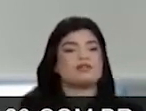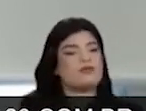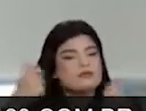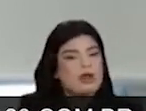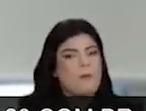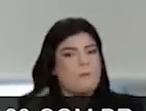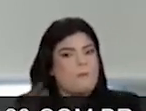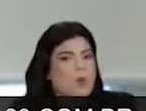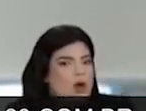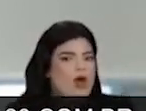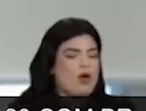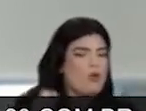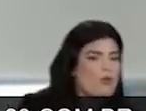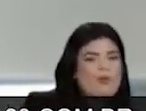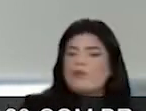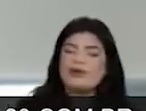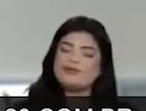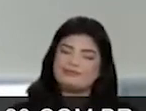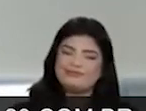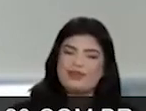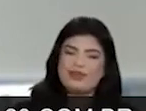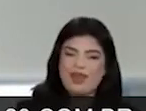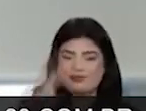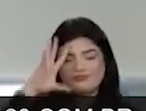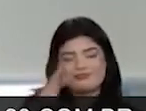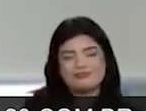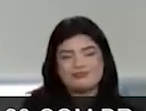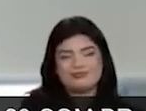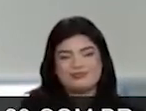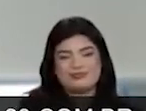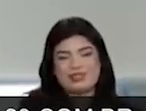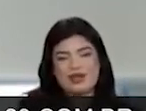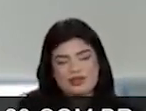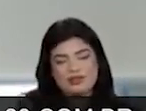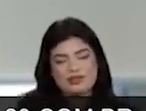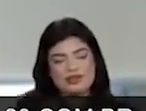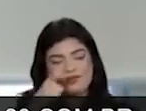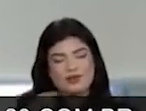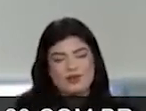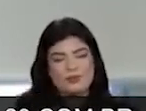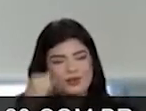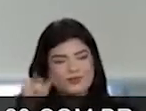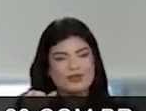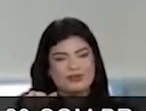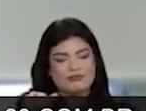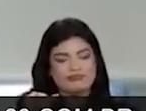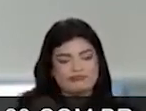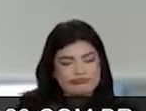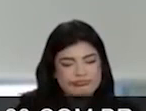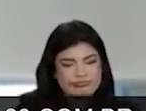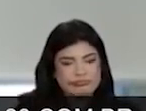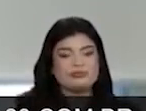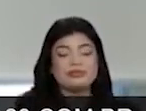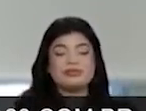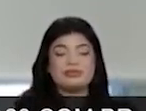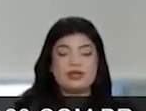quê. Que aquela previsão foi feita, né? Então, agora, com o nosso modelo, que a gente provê essa explicabilidade, o agente de saúde ele